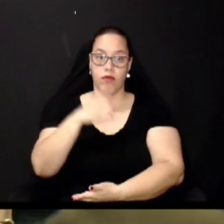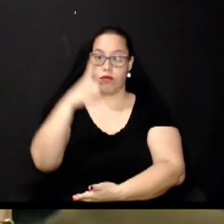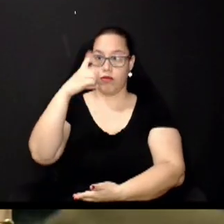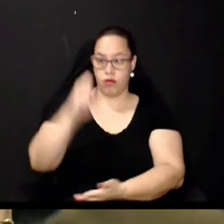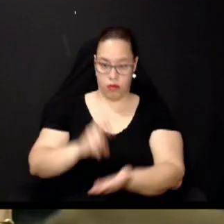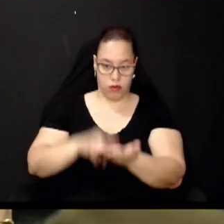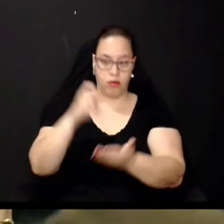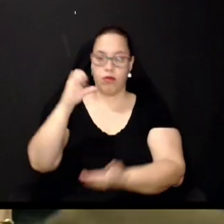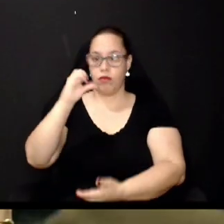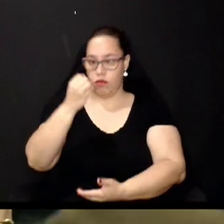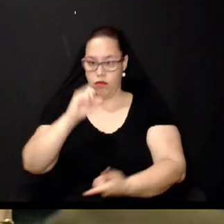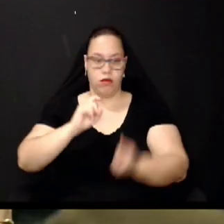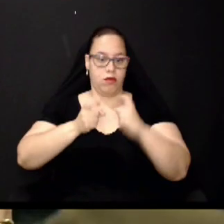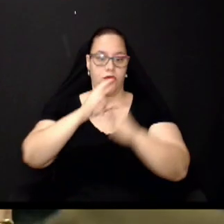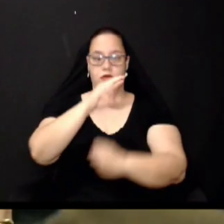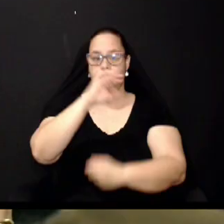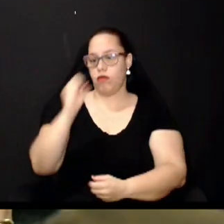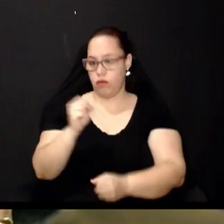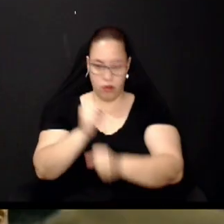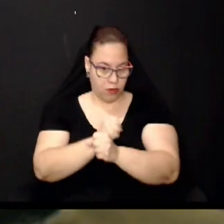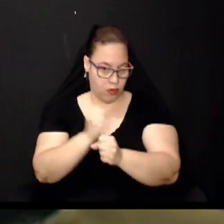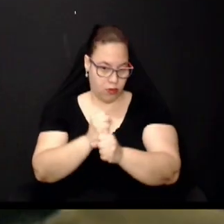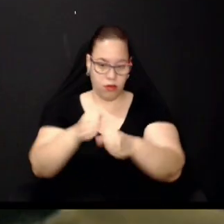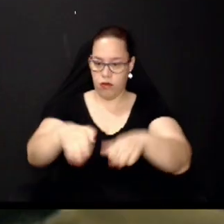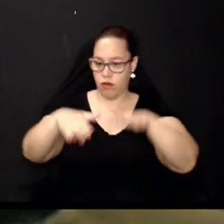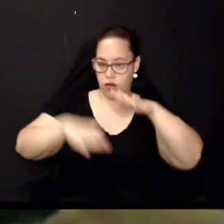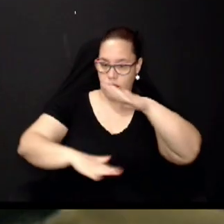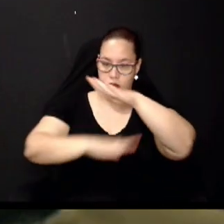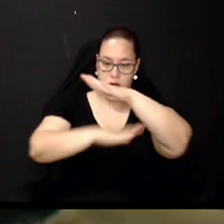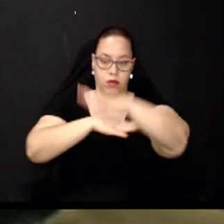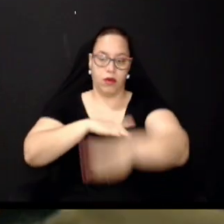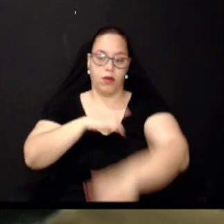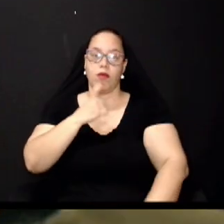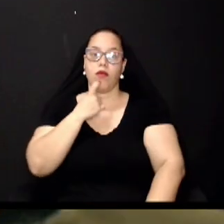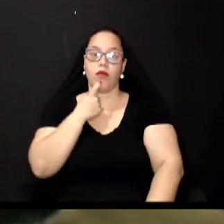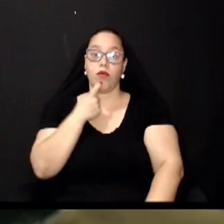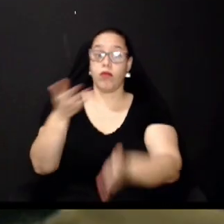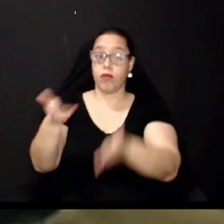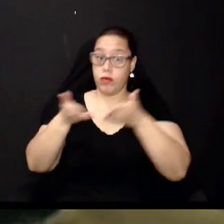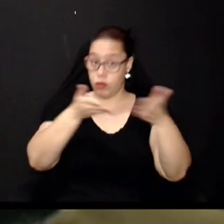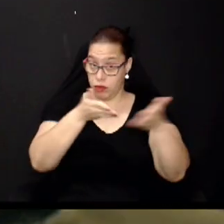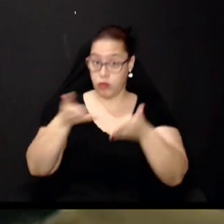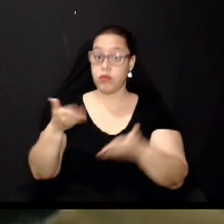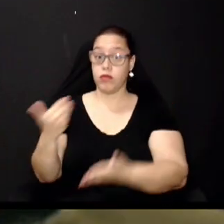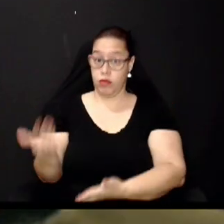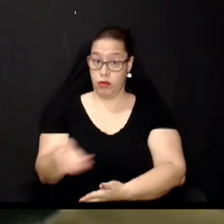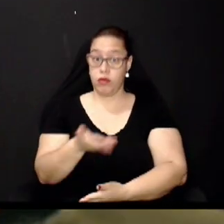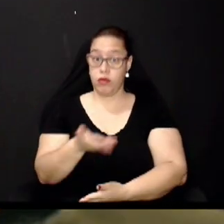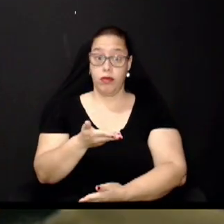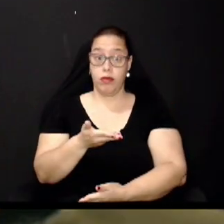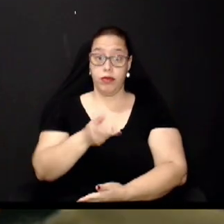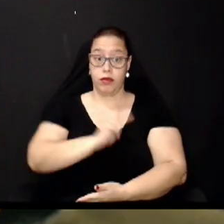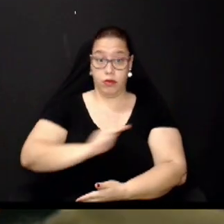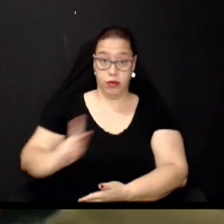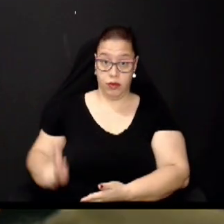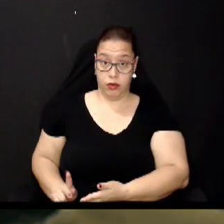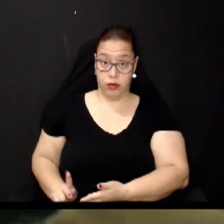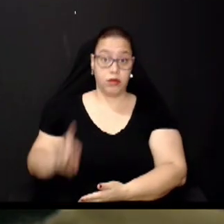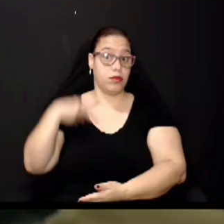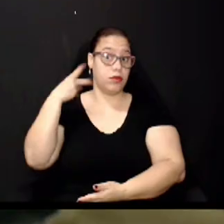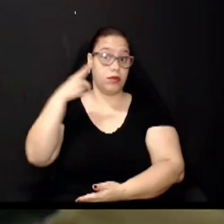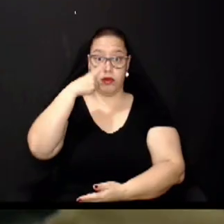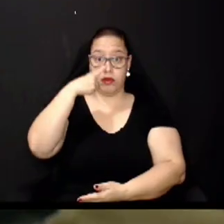reunião ordinária do ano, no plenário José Maria Matosinho. Você está convidado para participar. A presidente do colegiado, a vereadora Paola